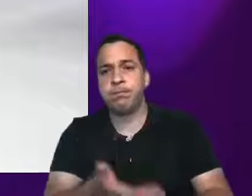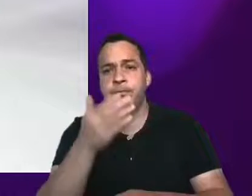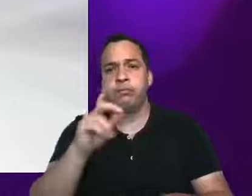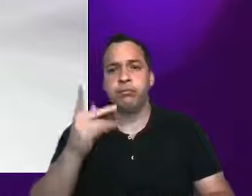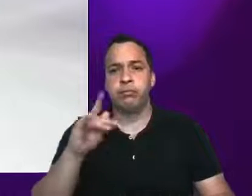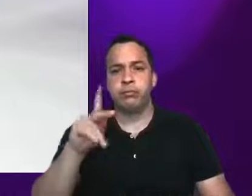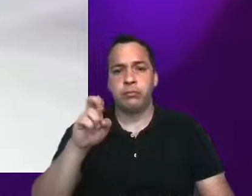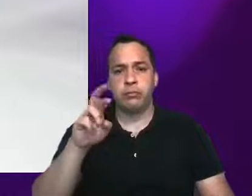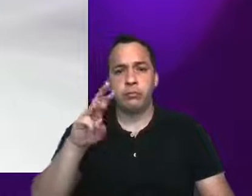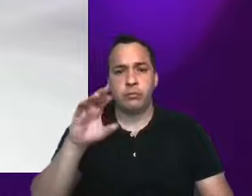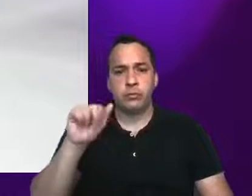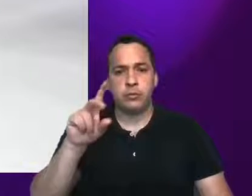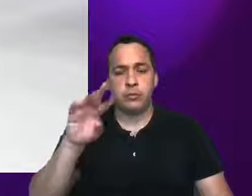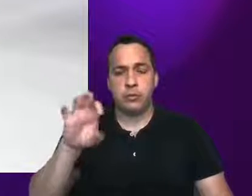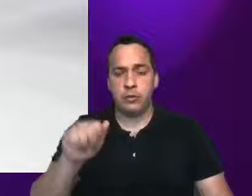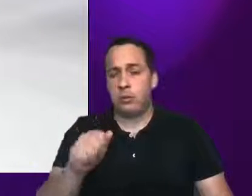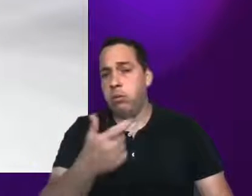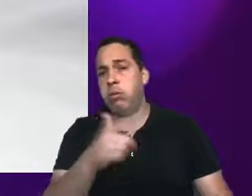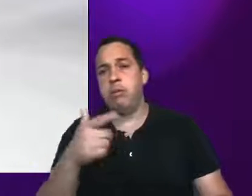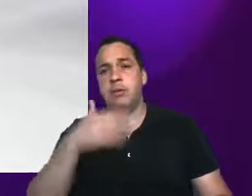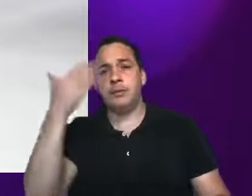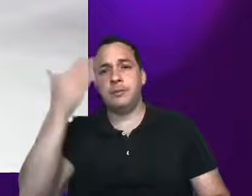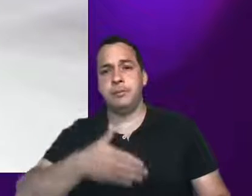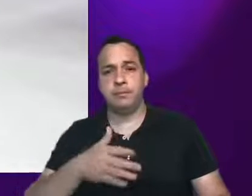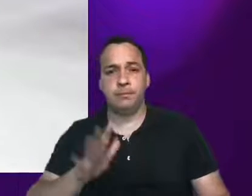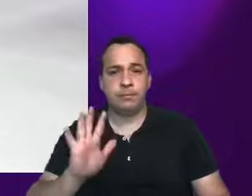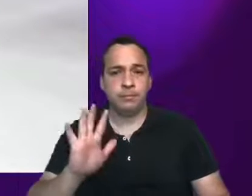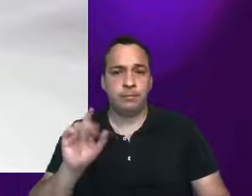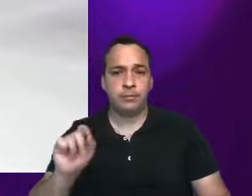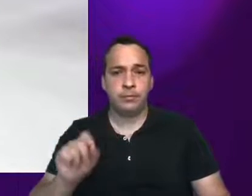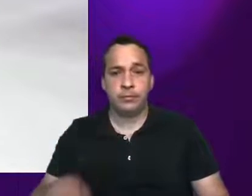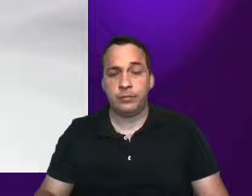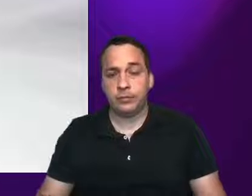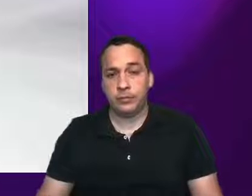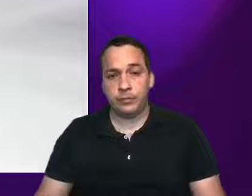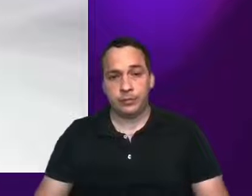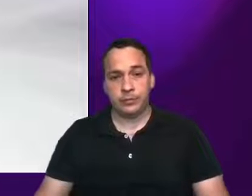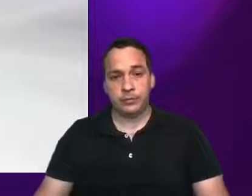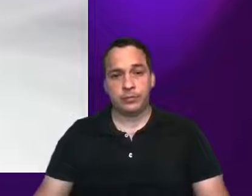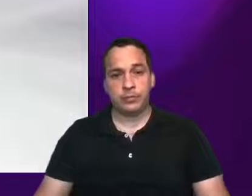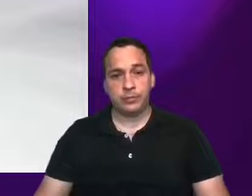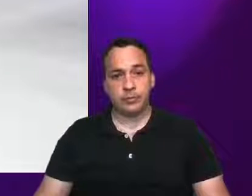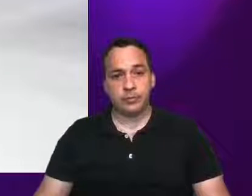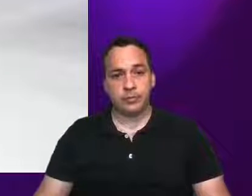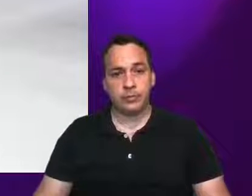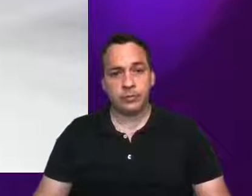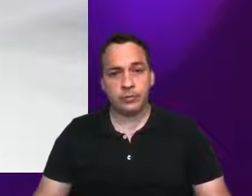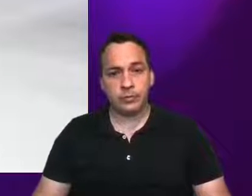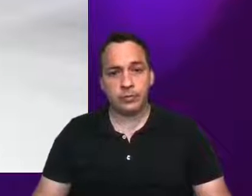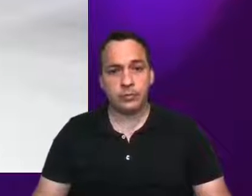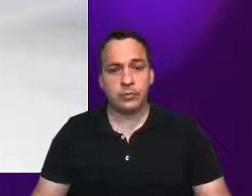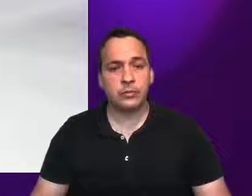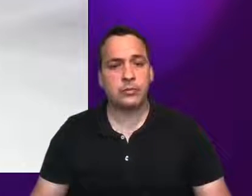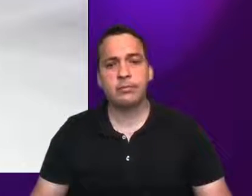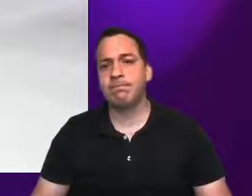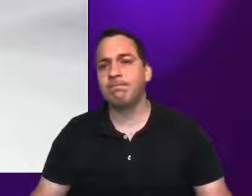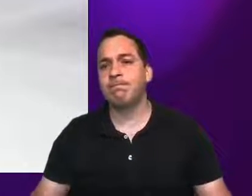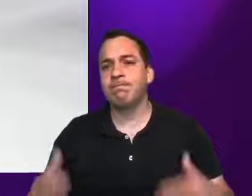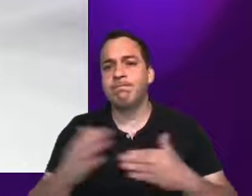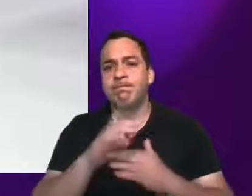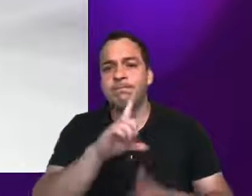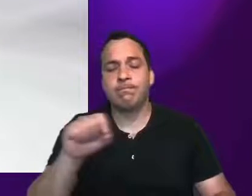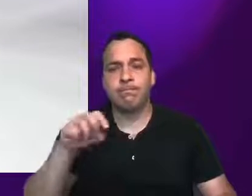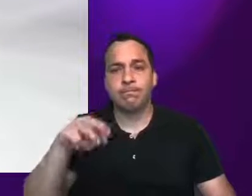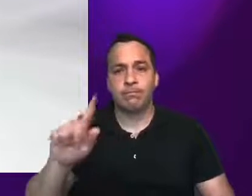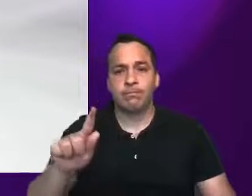não é baseado em evidência. E de dose, geralmente a gente não passa de 100 miligramas, extrapolando